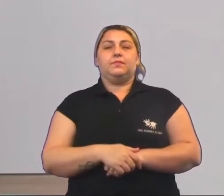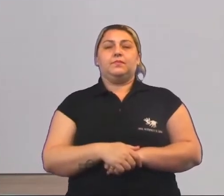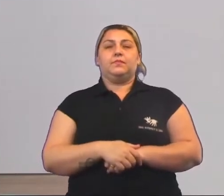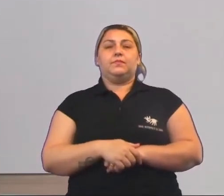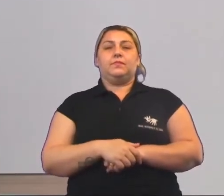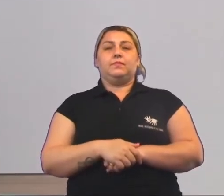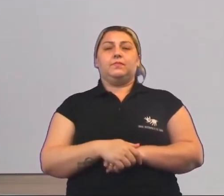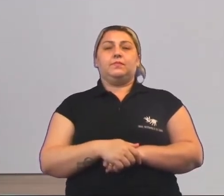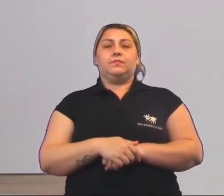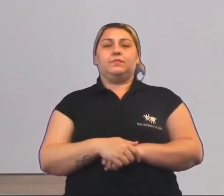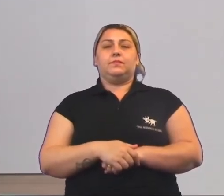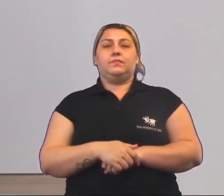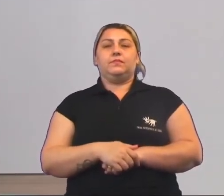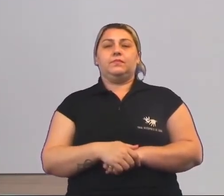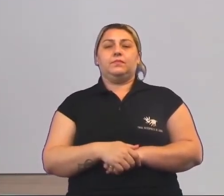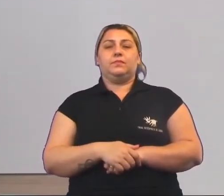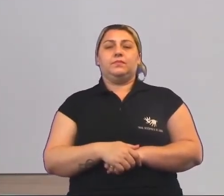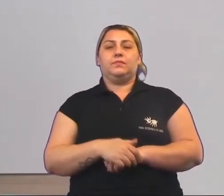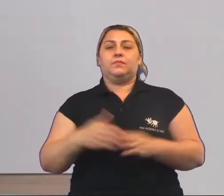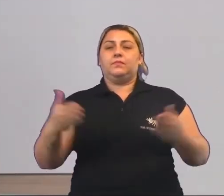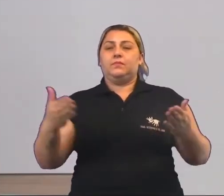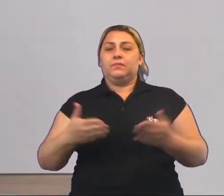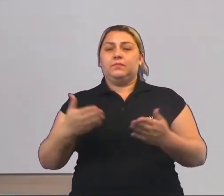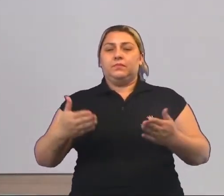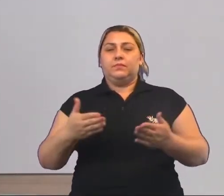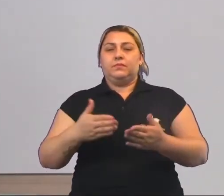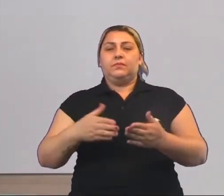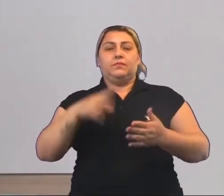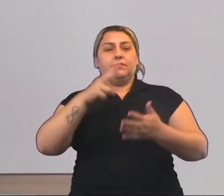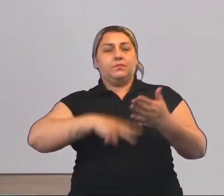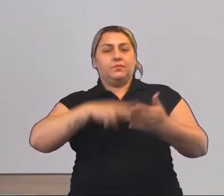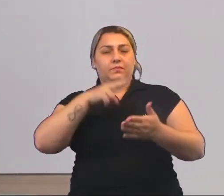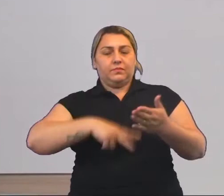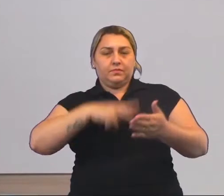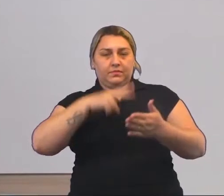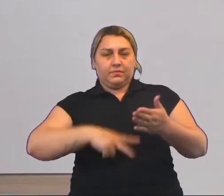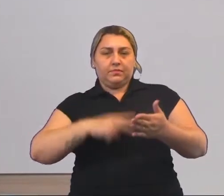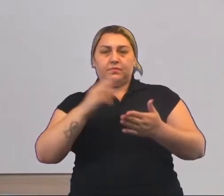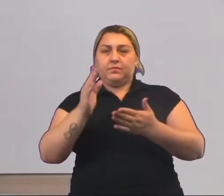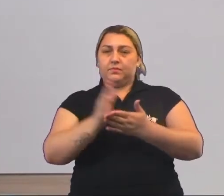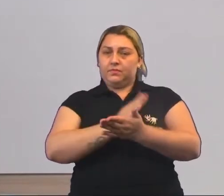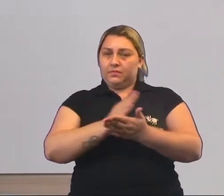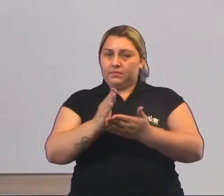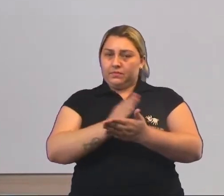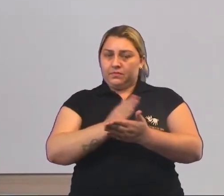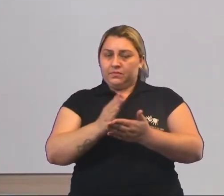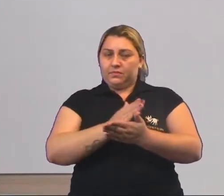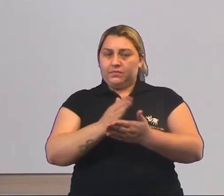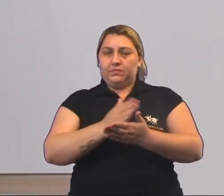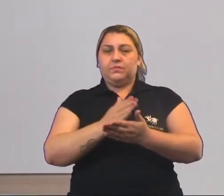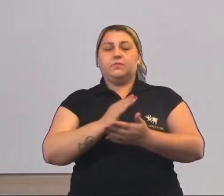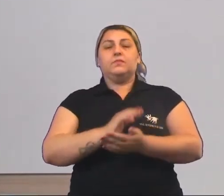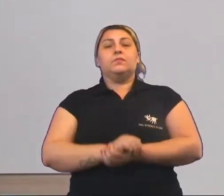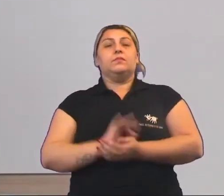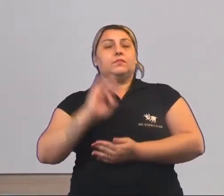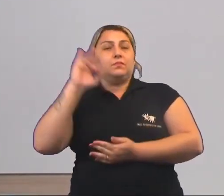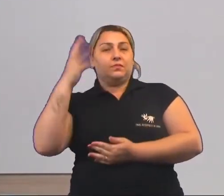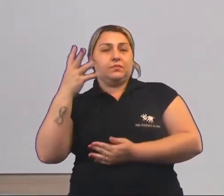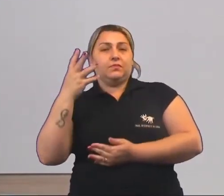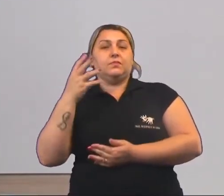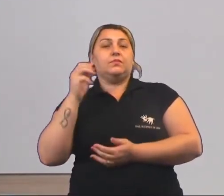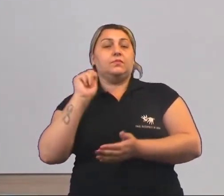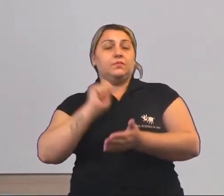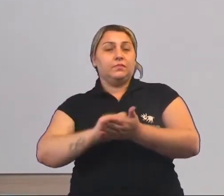minutos. Muito bem. Então, agora eu vou ler algumas situações e nós